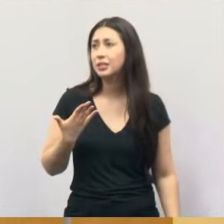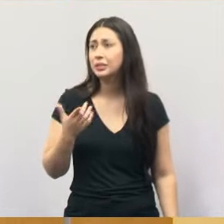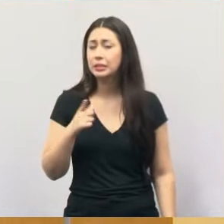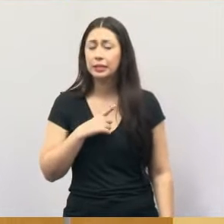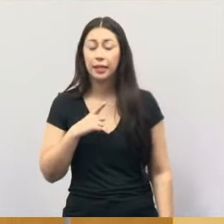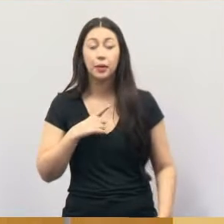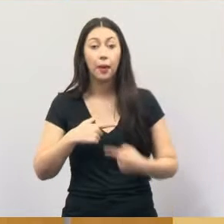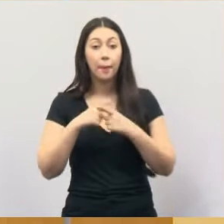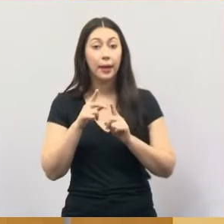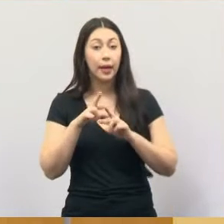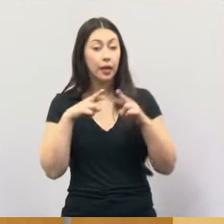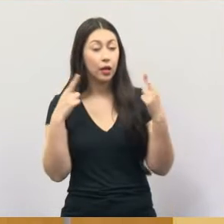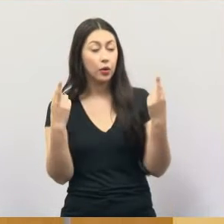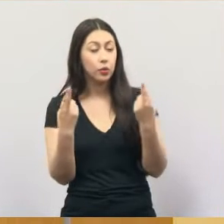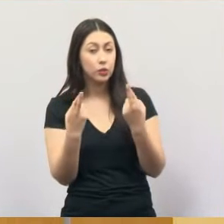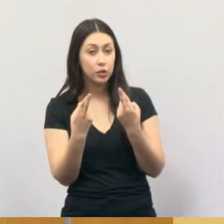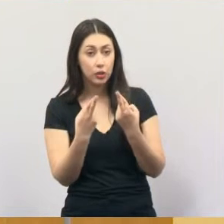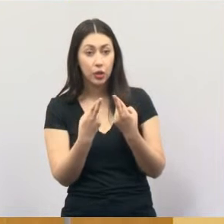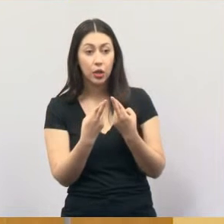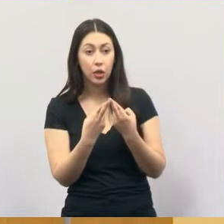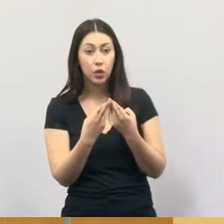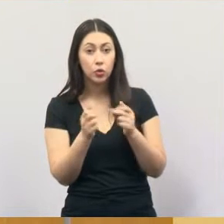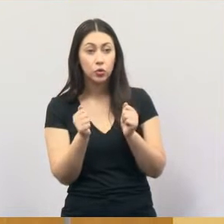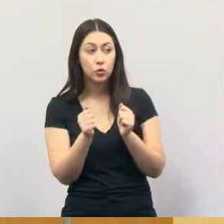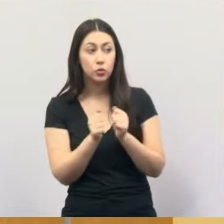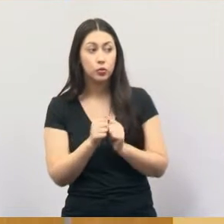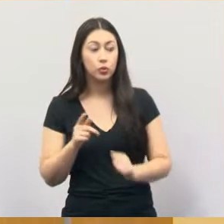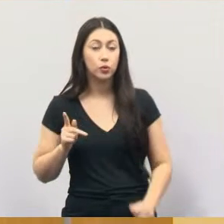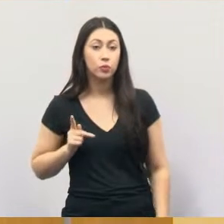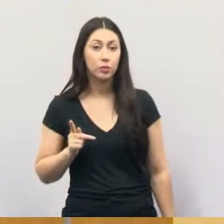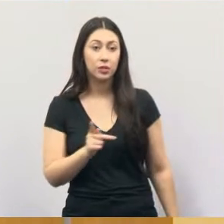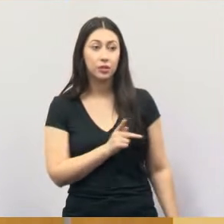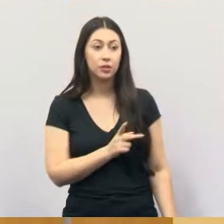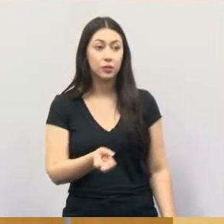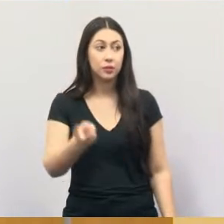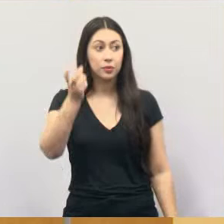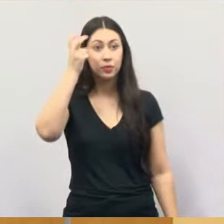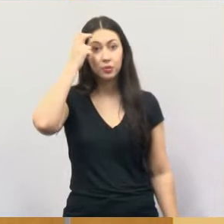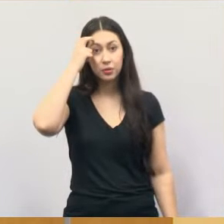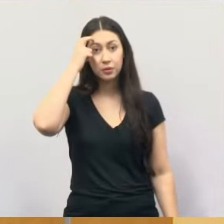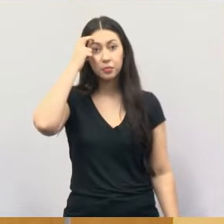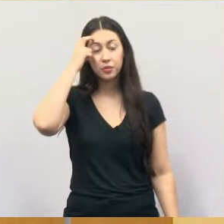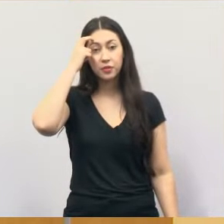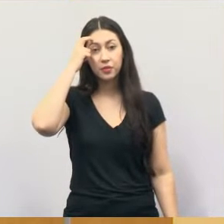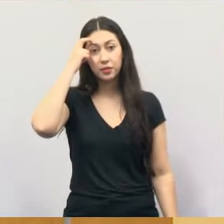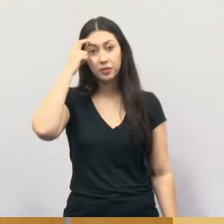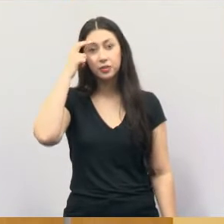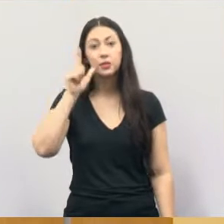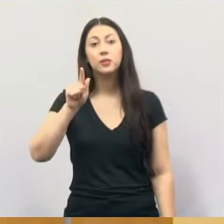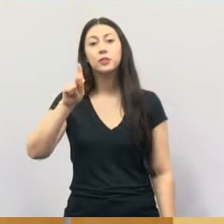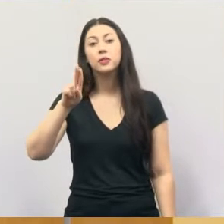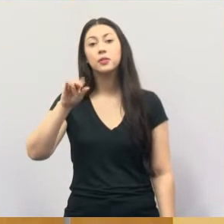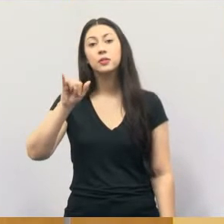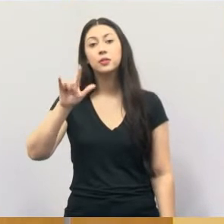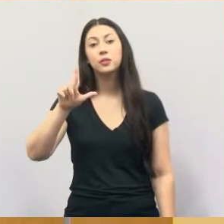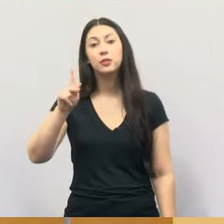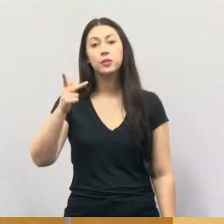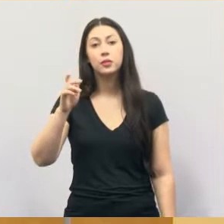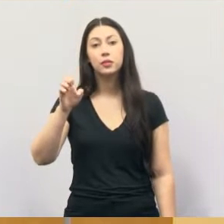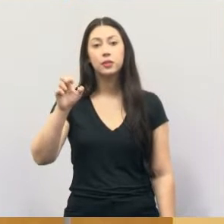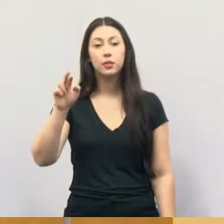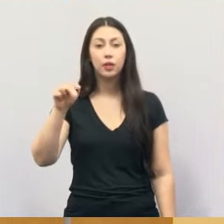reunião recentemente com o presidente da Fundação Cultural, o Guilherme, e o Guilherme vem pensando